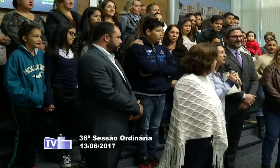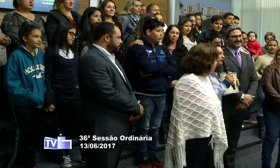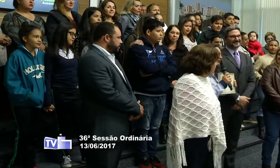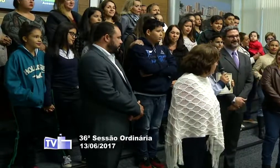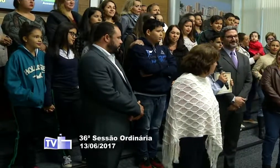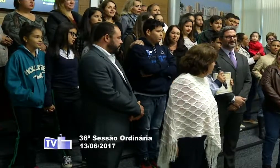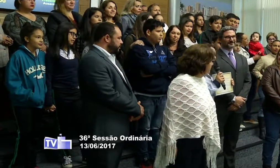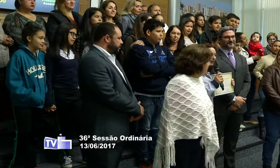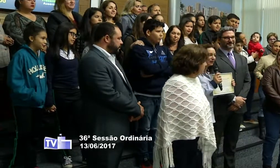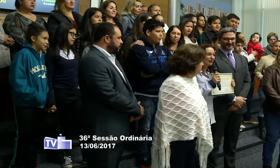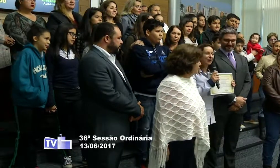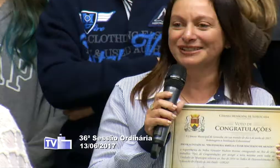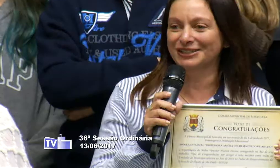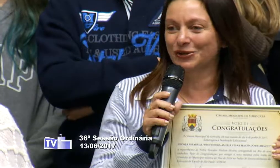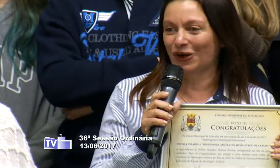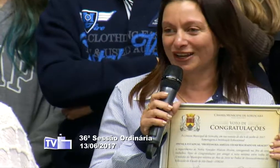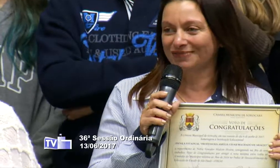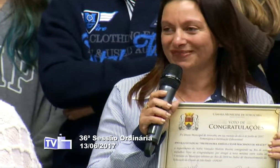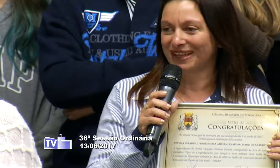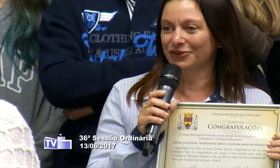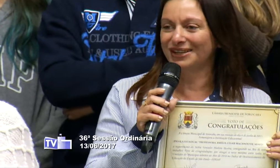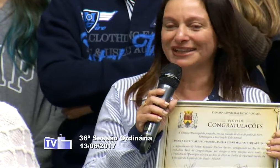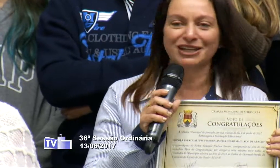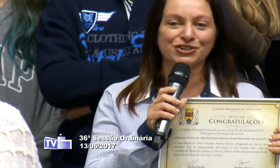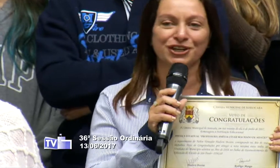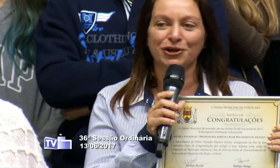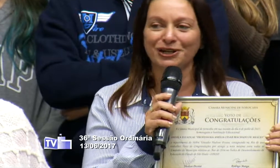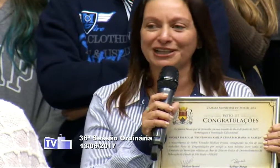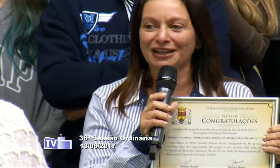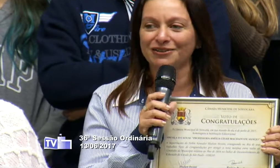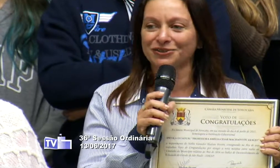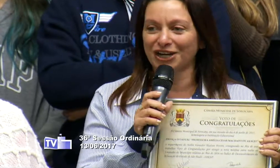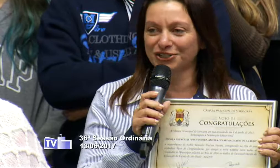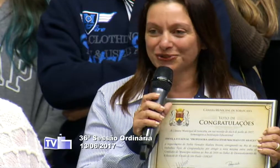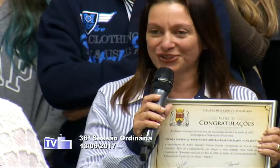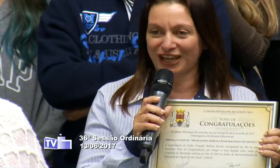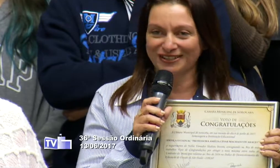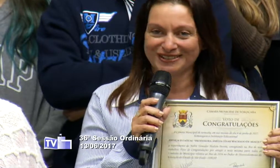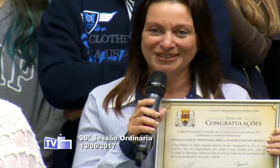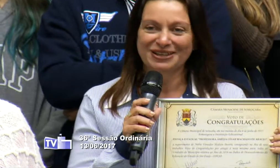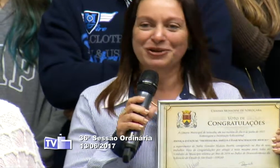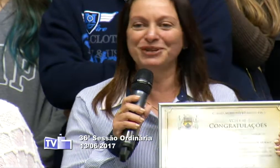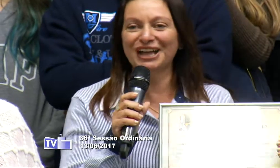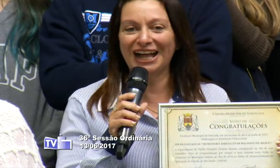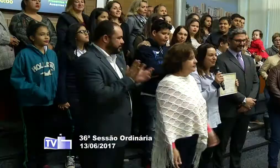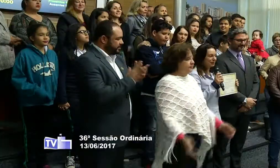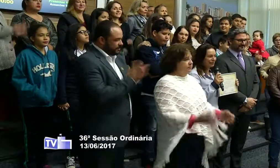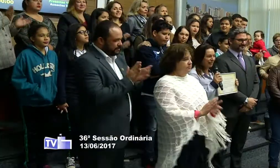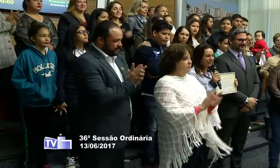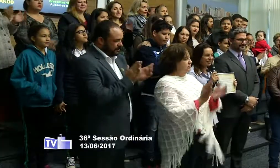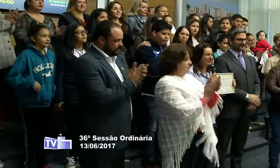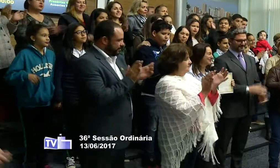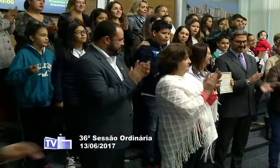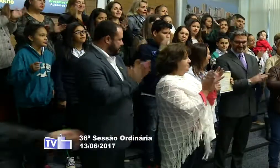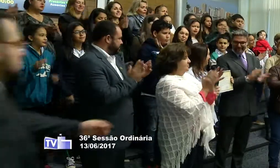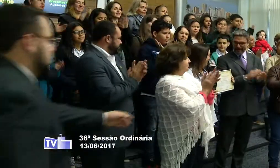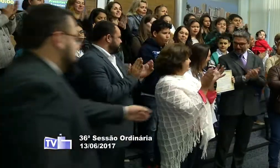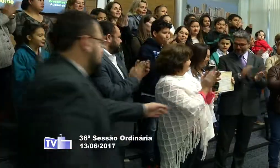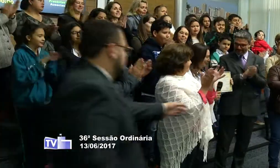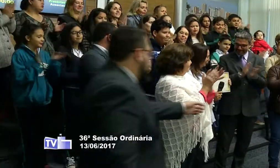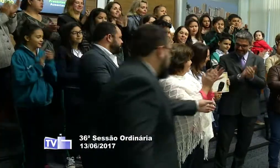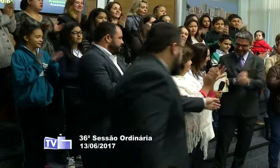e ajudando muito a nossa escola, a nossa região ali da Jardim Gutierrez. Obrigado pela homenagem.